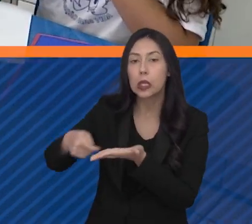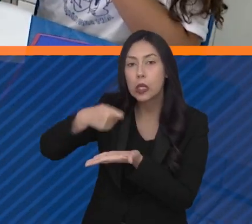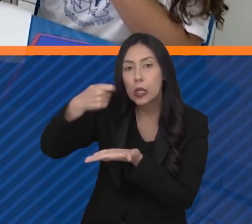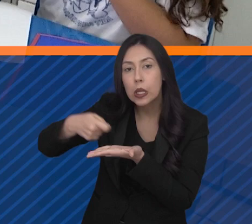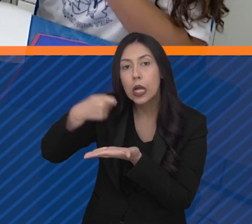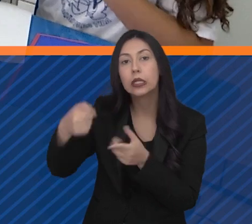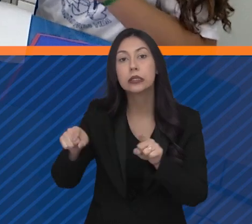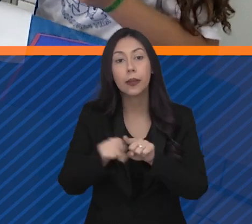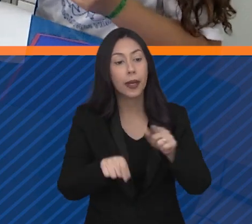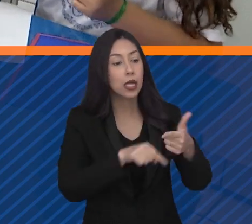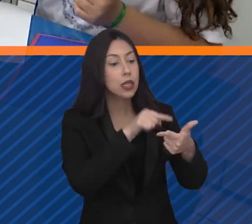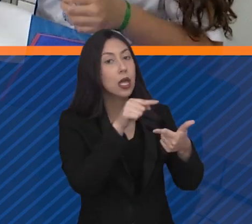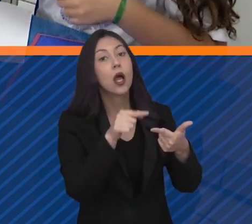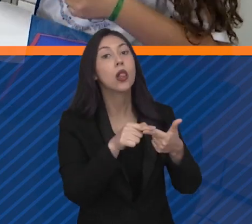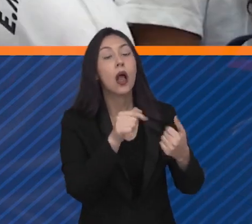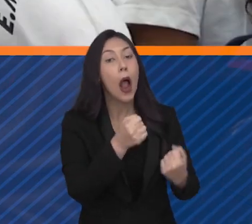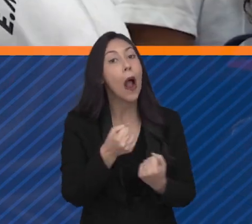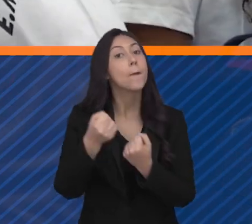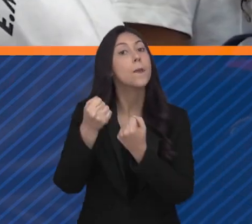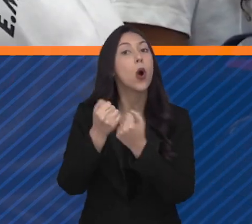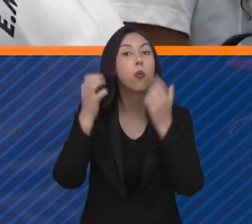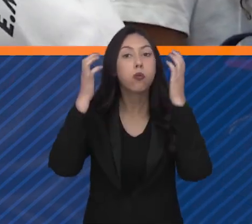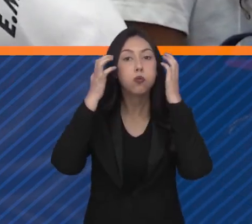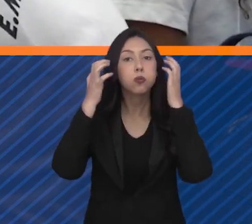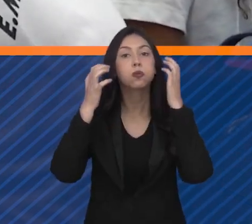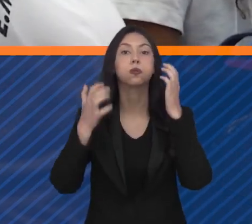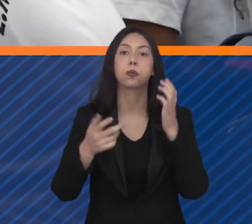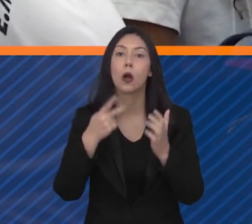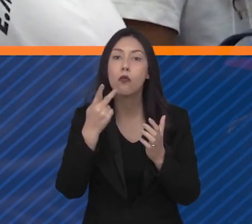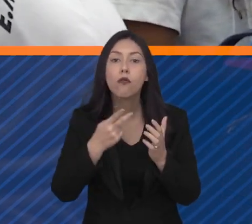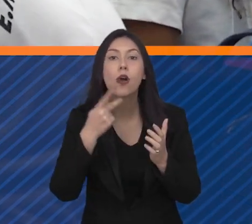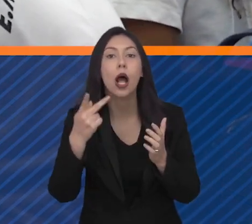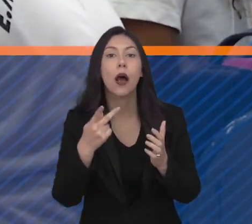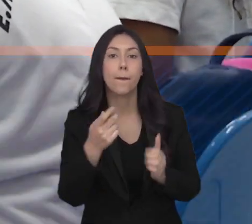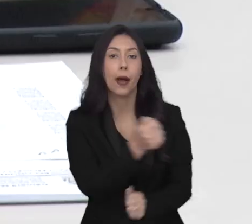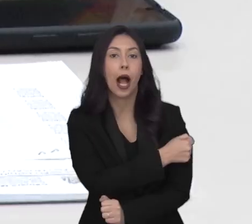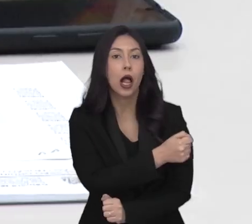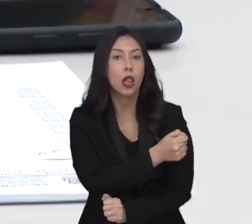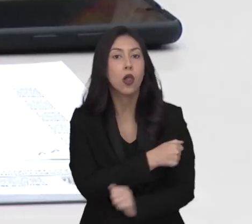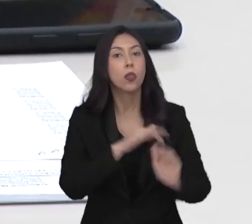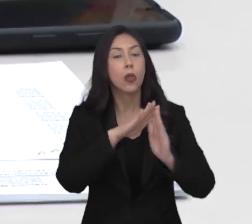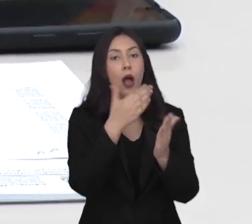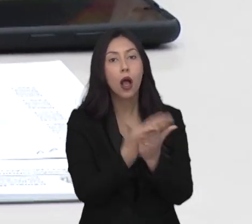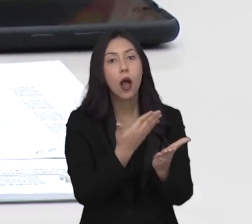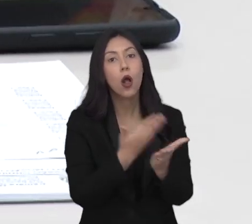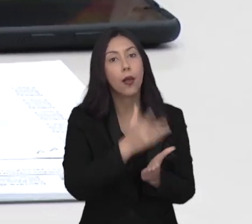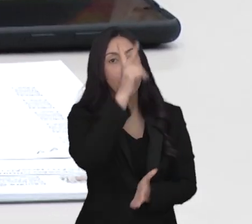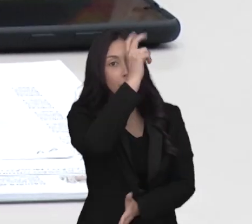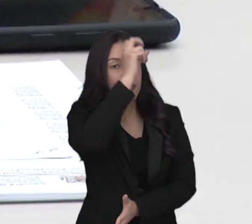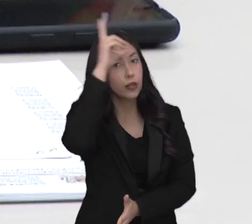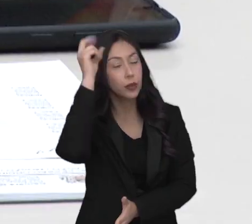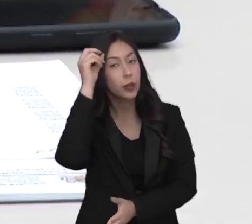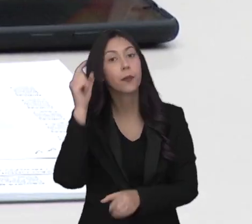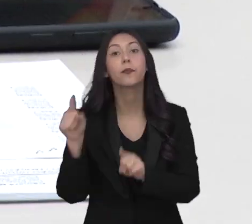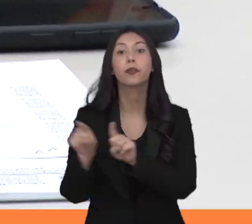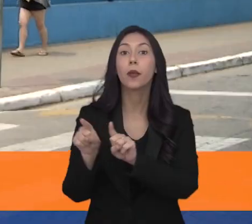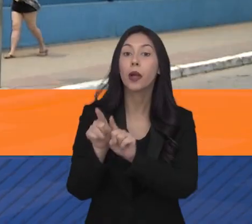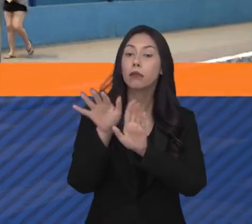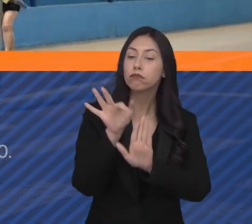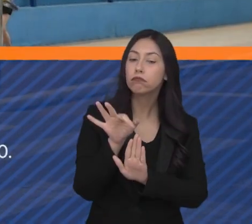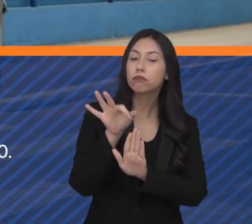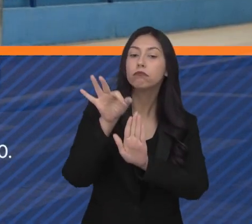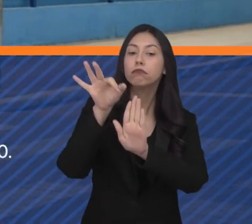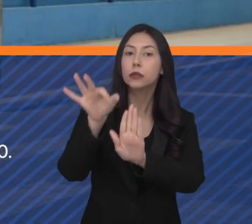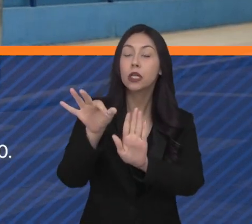para a garantia de apoio fonológico na alfabetização de alunos da rede municipal. Também segue para a apreciação dos parlamentares